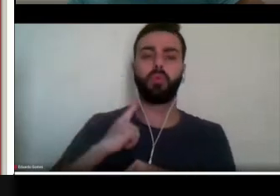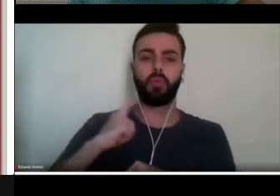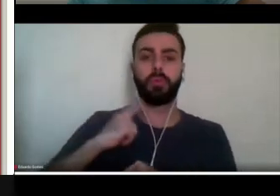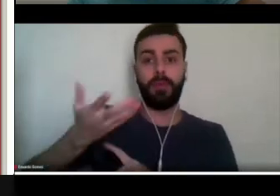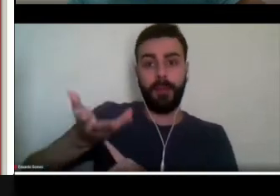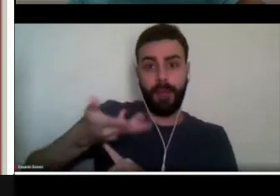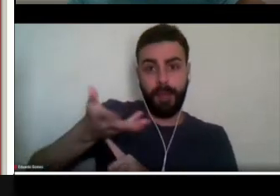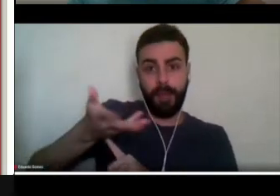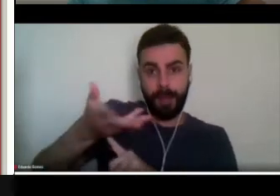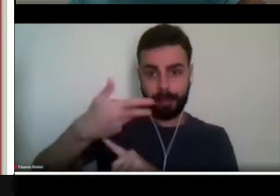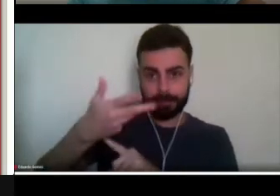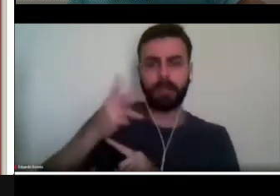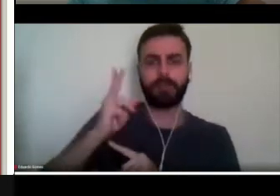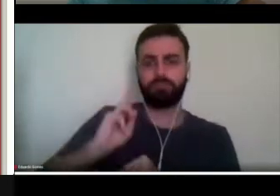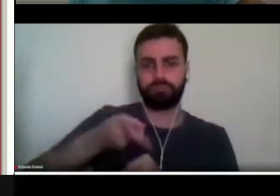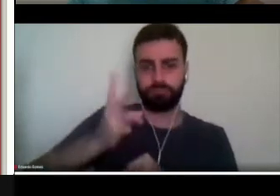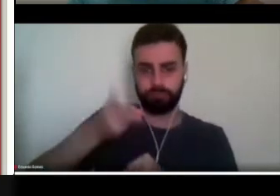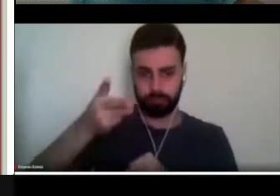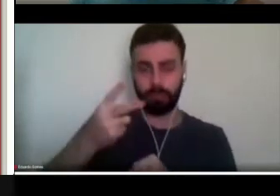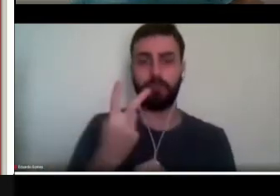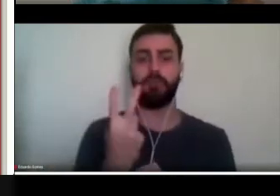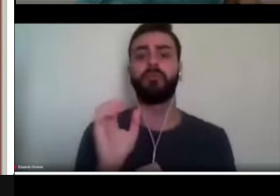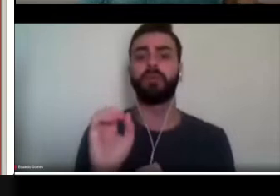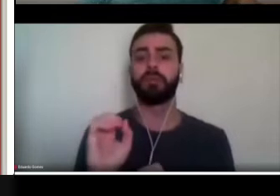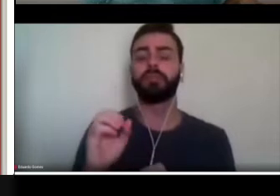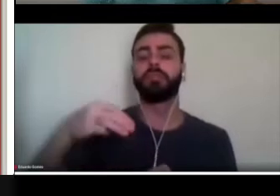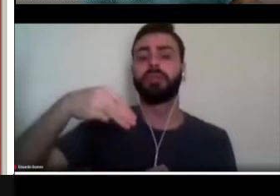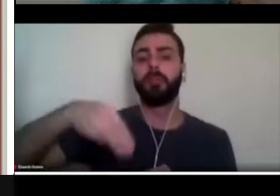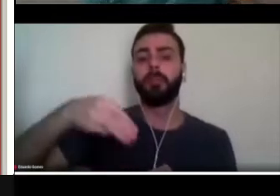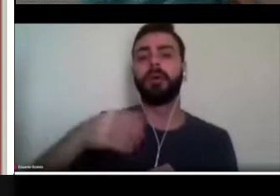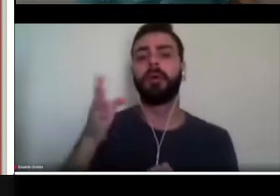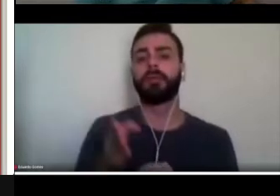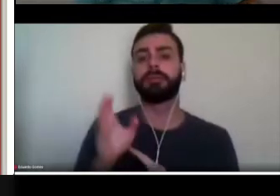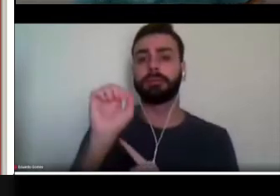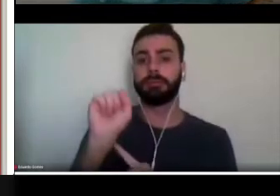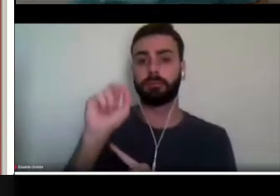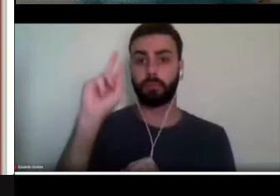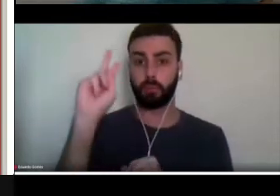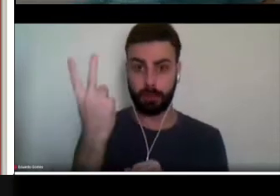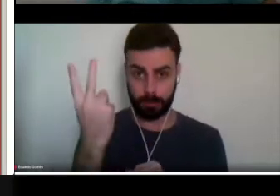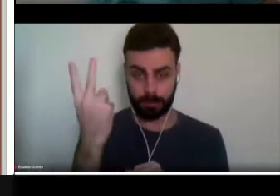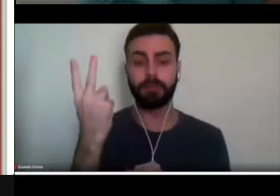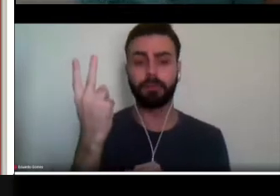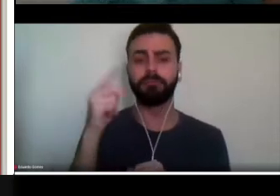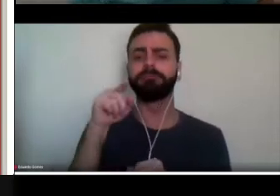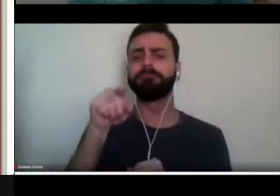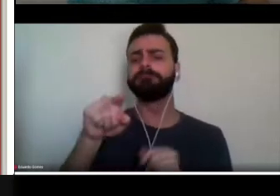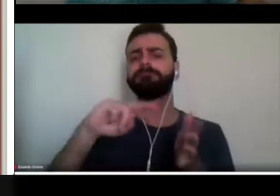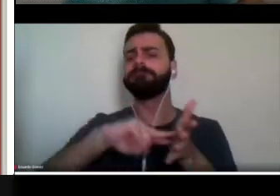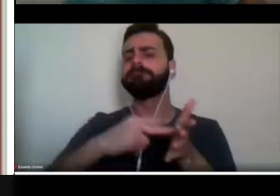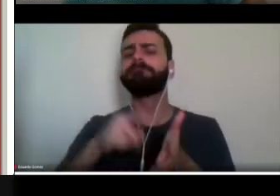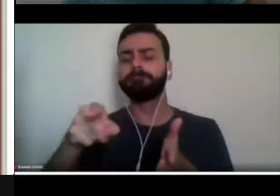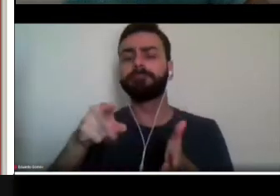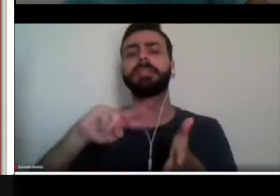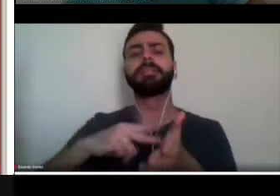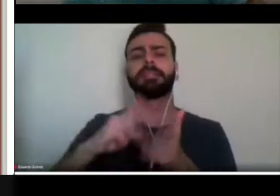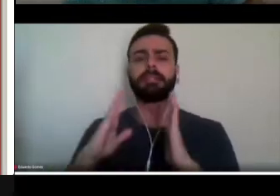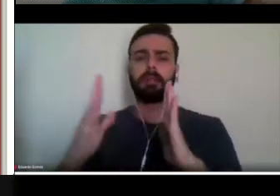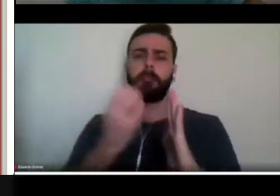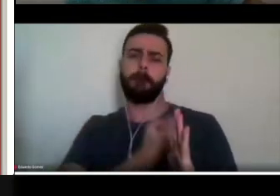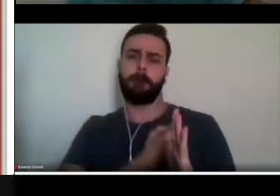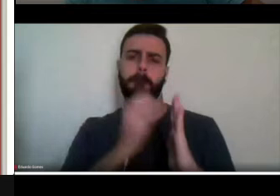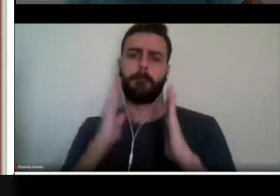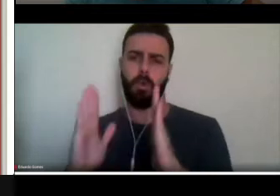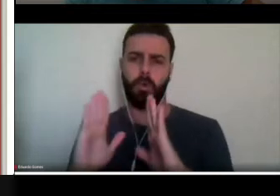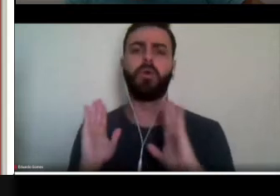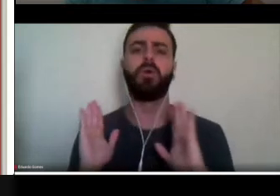20 metros por segundo ao quadrado. Isso aqui, ele me deu o módulo da aceleração. E aí, para poder começar a